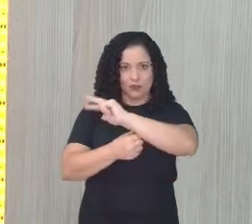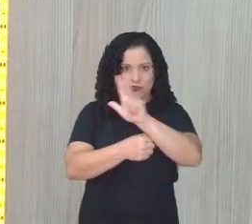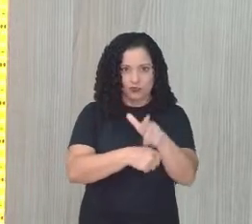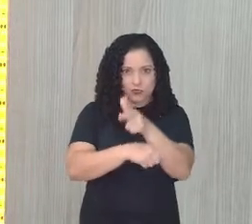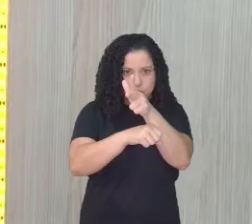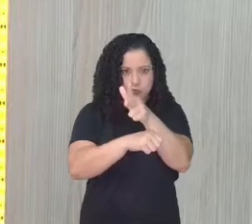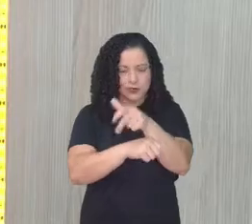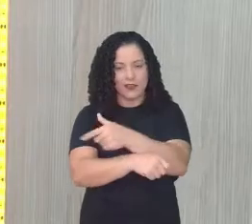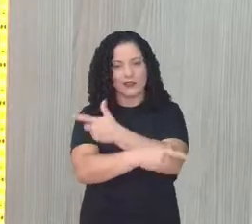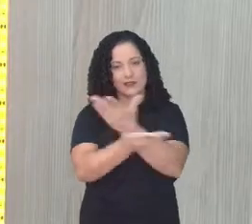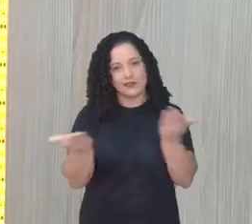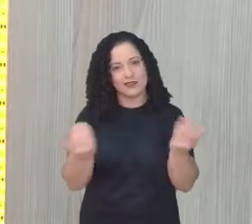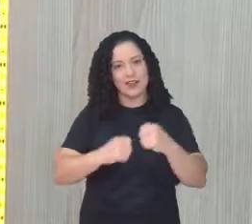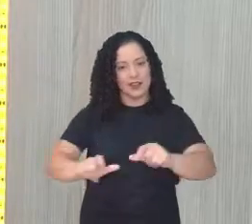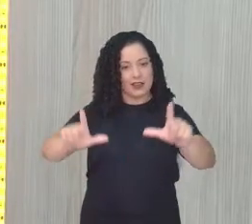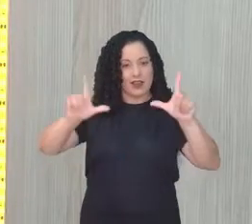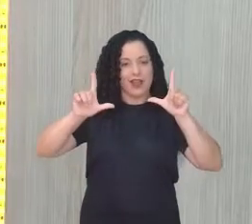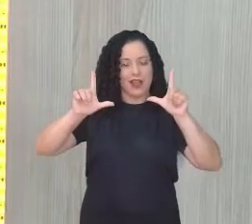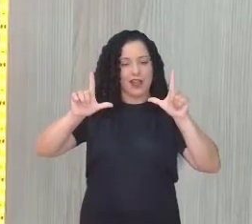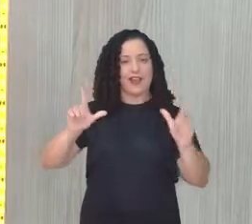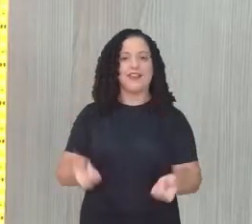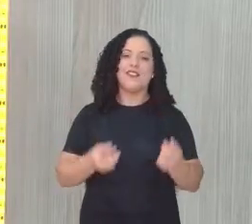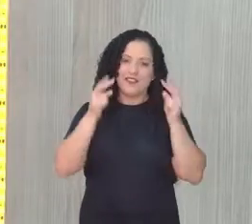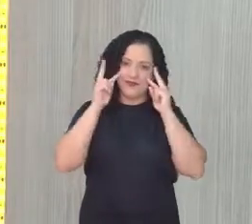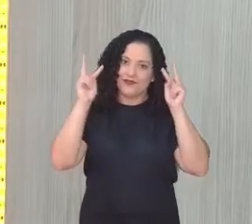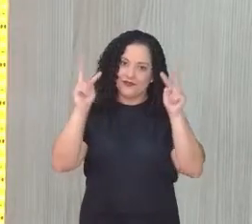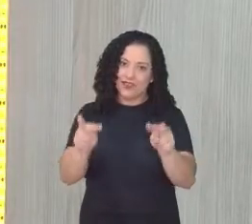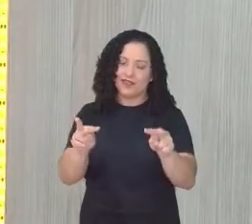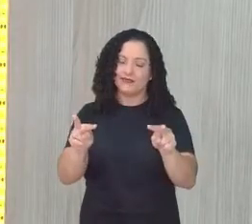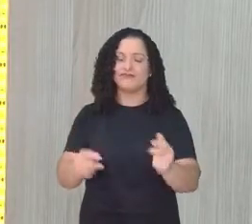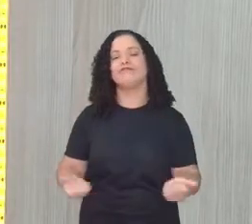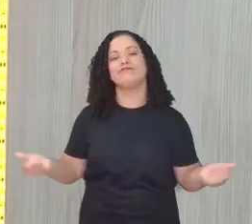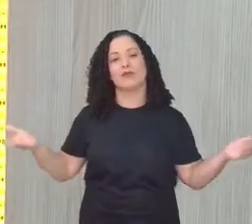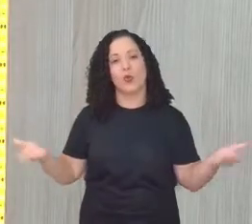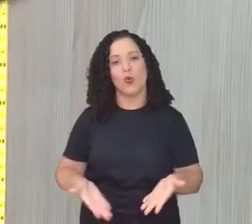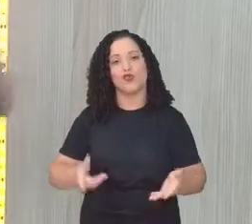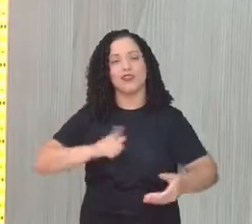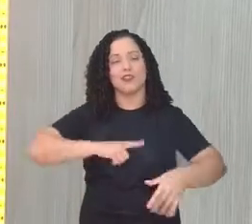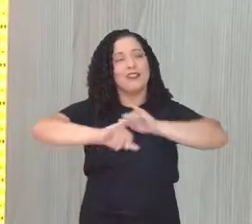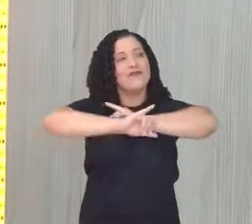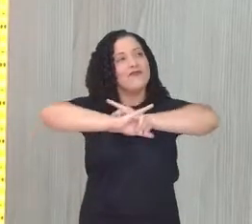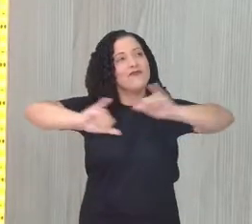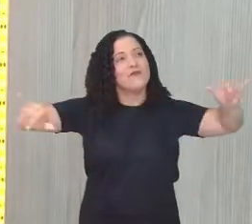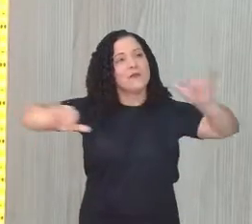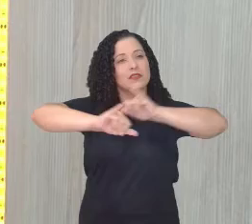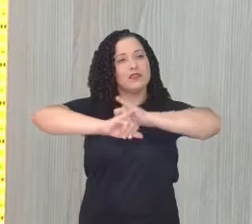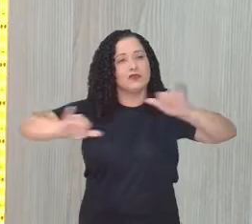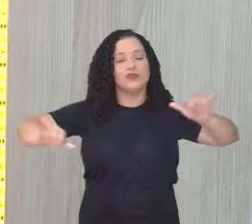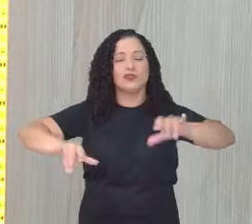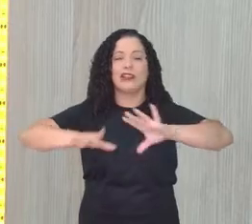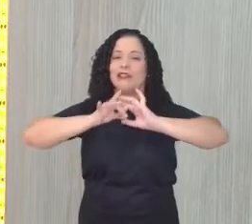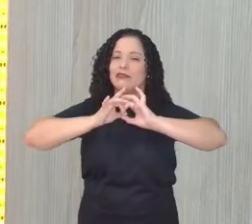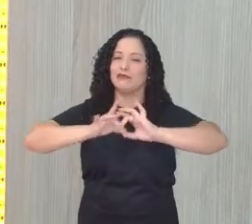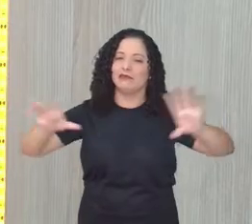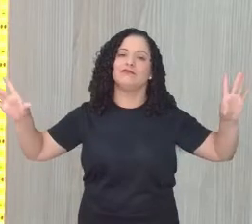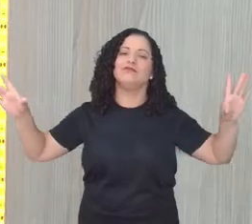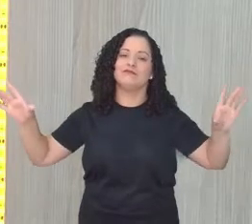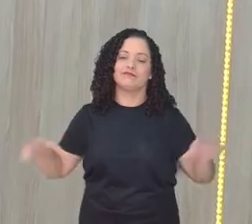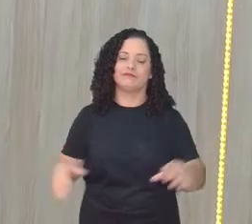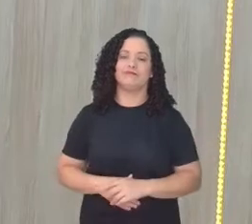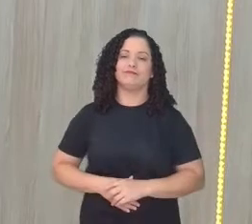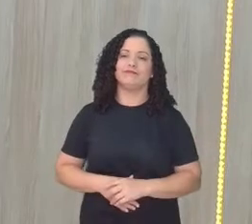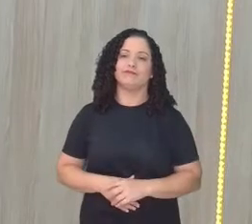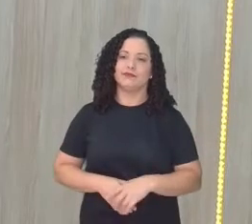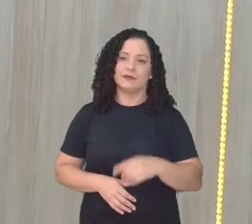histórico, né, e a globalização que a gente vive hoje, nessa difusão de informações aí sem controle, né? E veja aqui, ó,